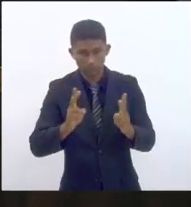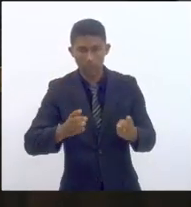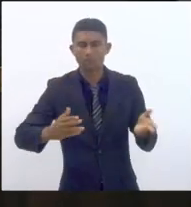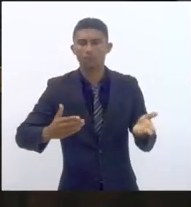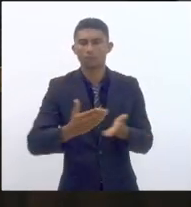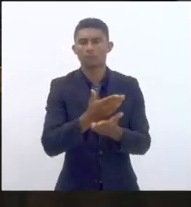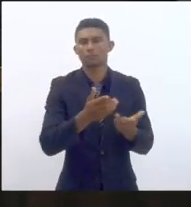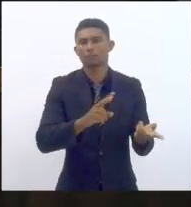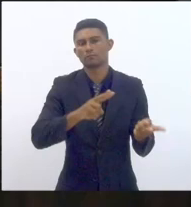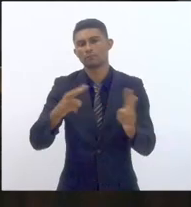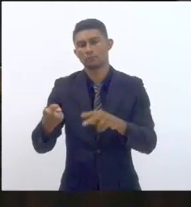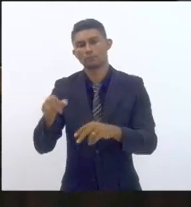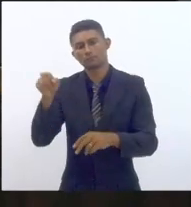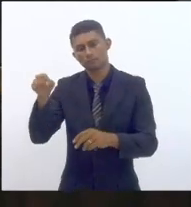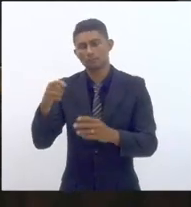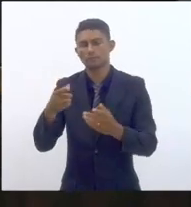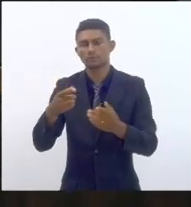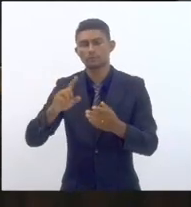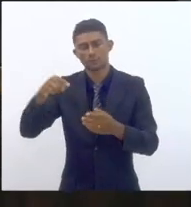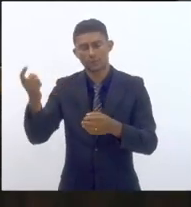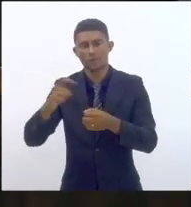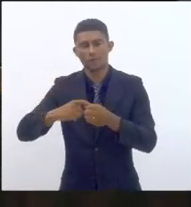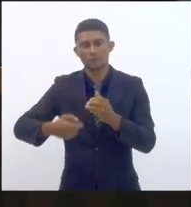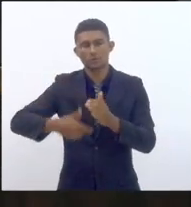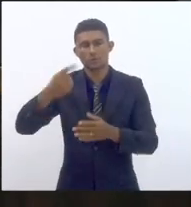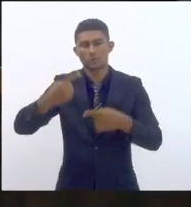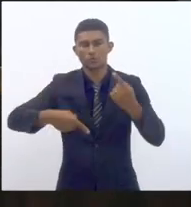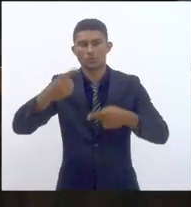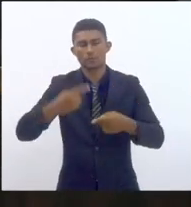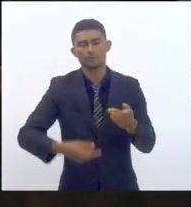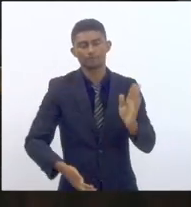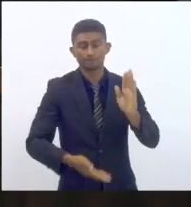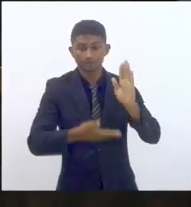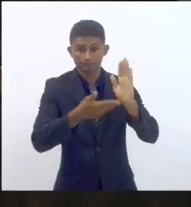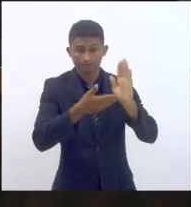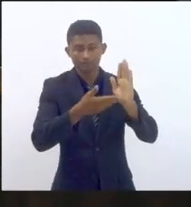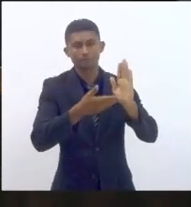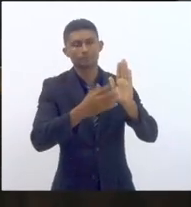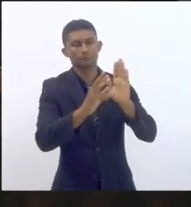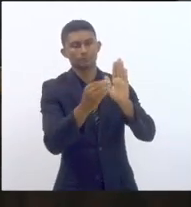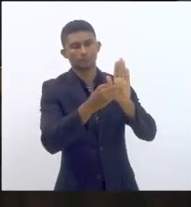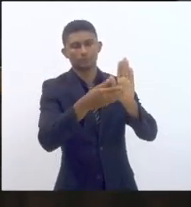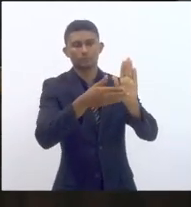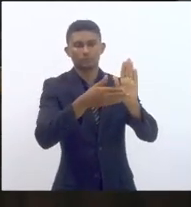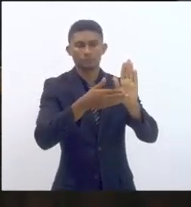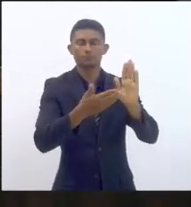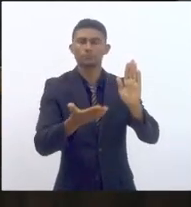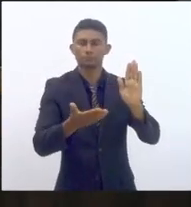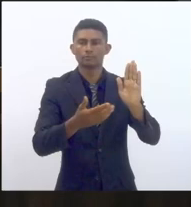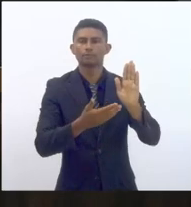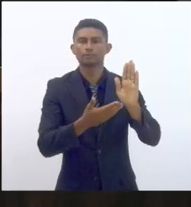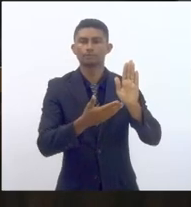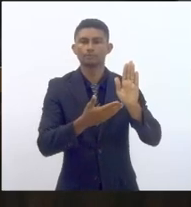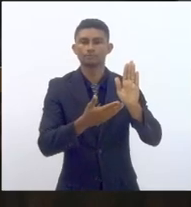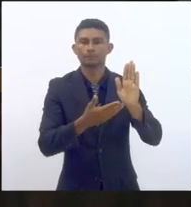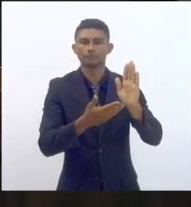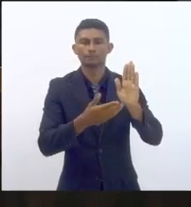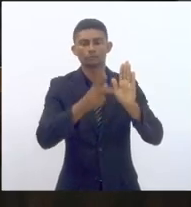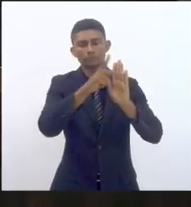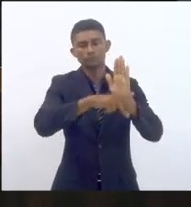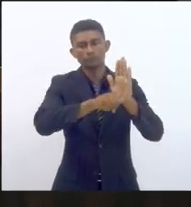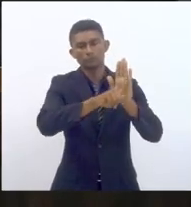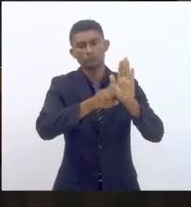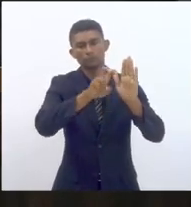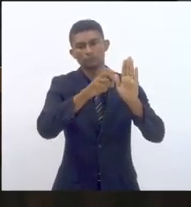redação do vencido para a segunda discussão. Incluídos na ordem do dia, de acordo com o parágrafo 1º do artigo 47 do Regimento Interno, projeto de